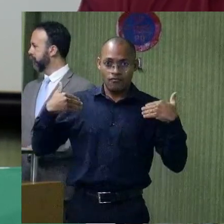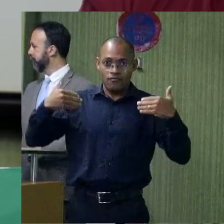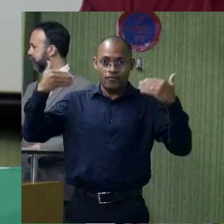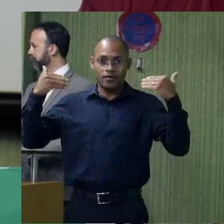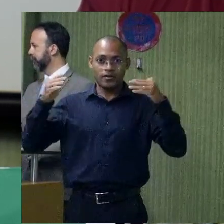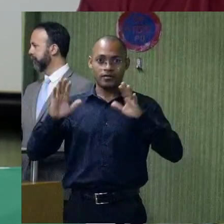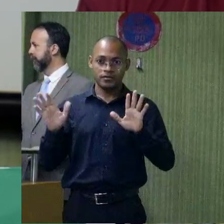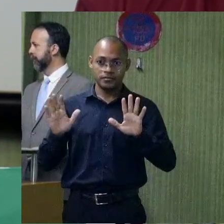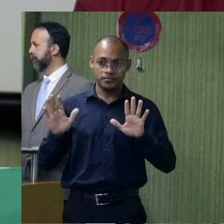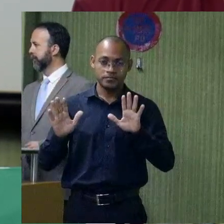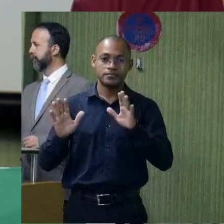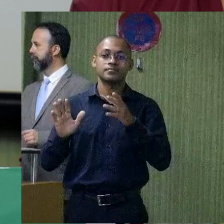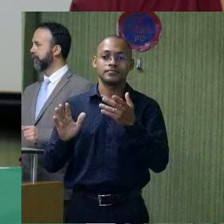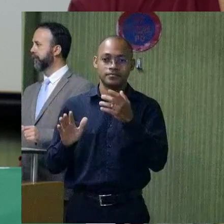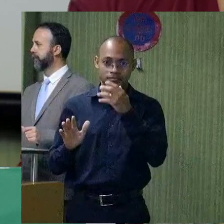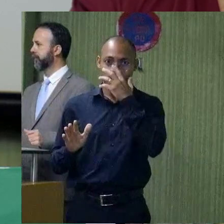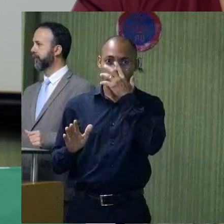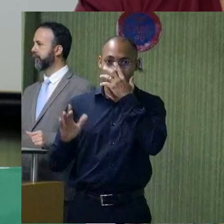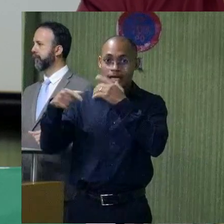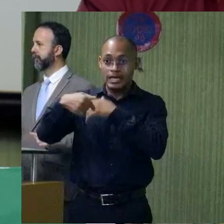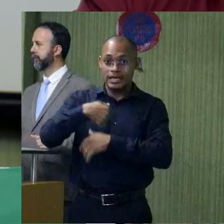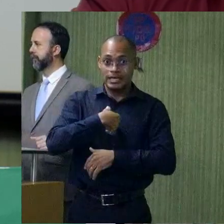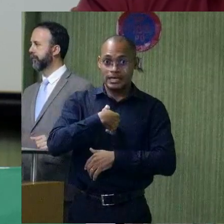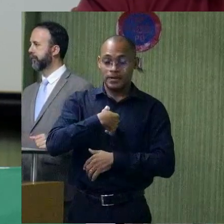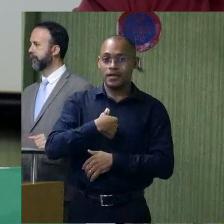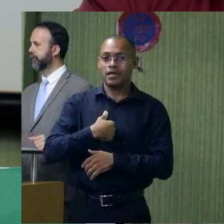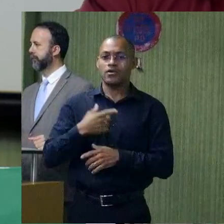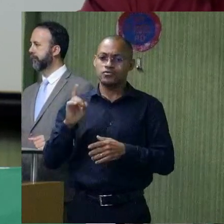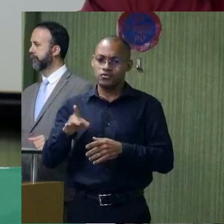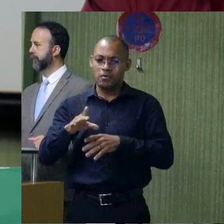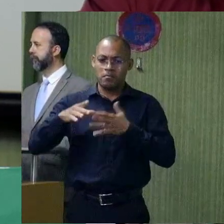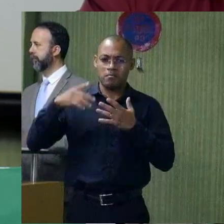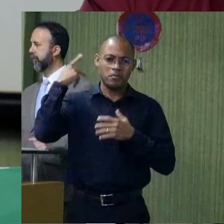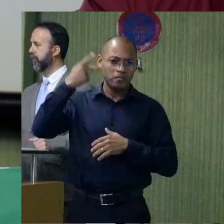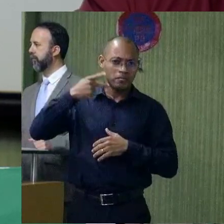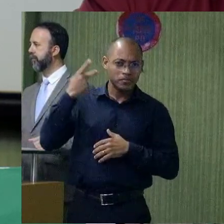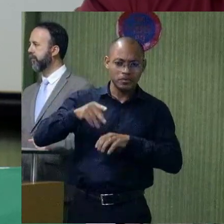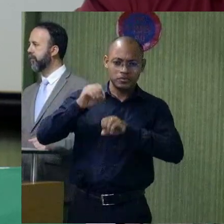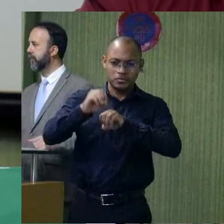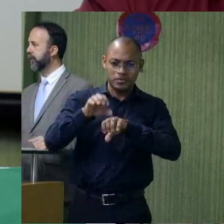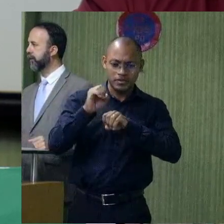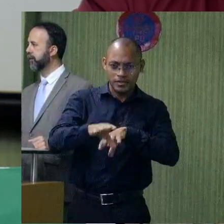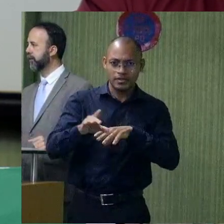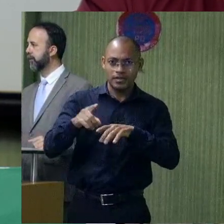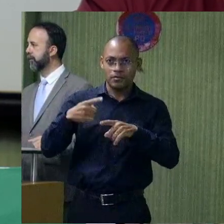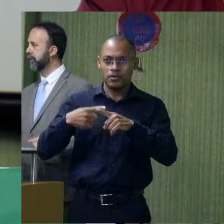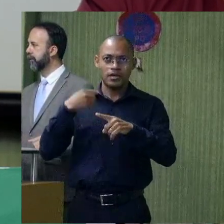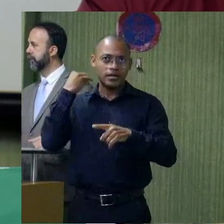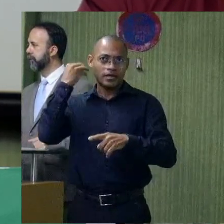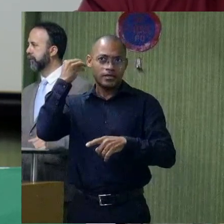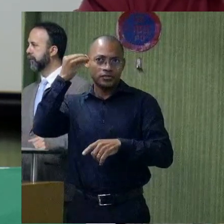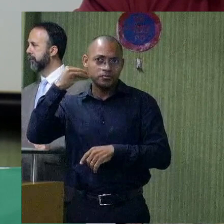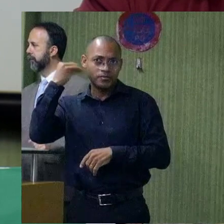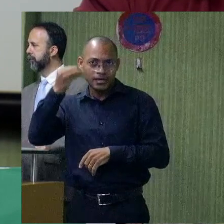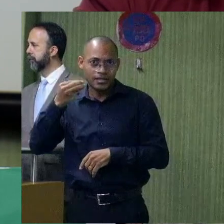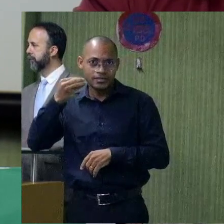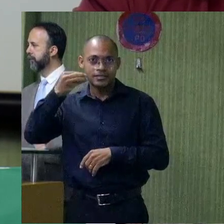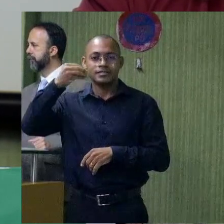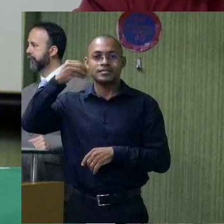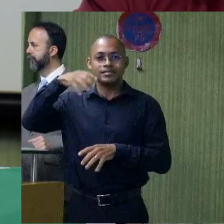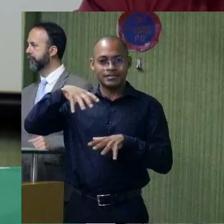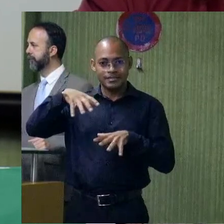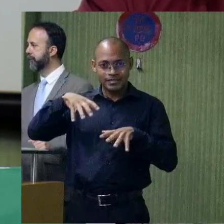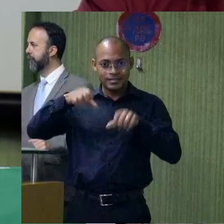dizer eu só sou promotora de educação Eu só sou da infância como numa experiência da seca né Falei